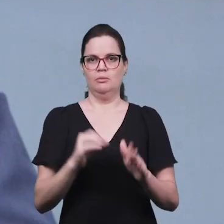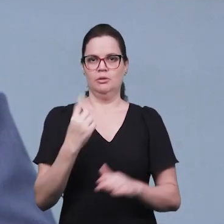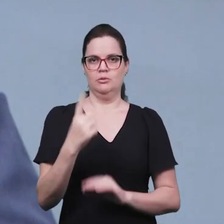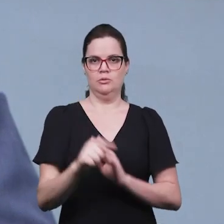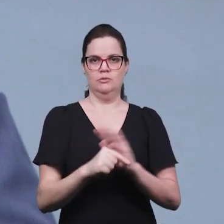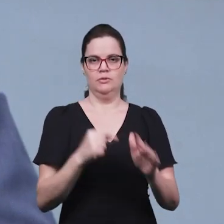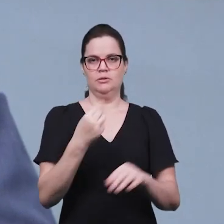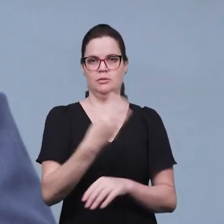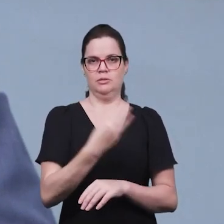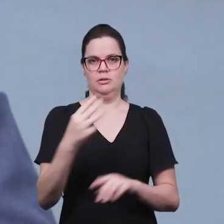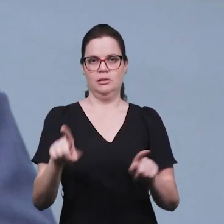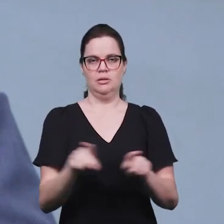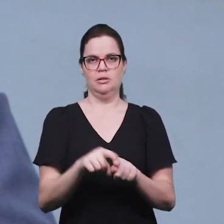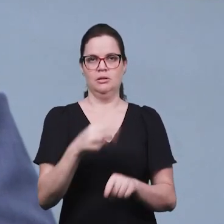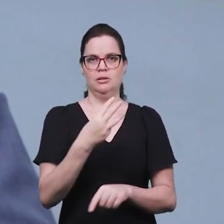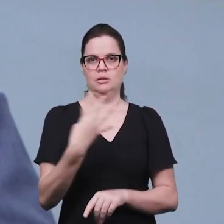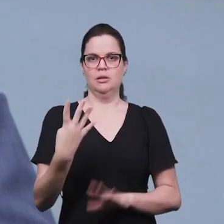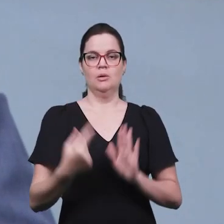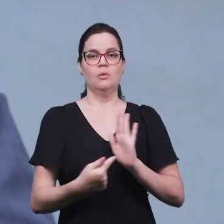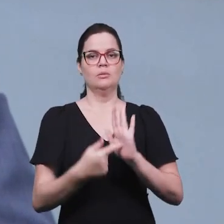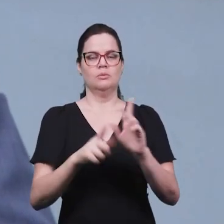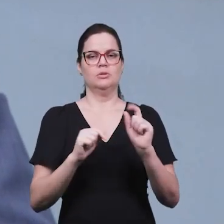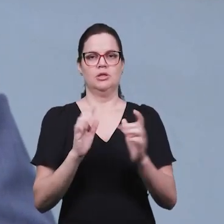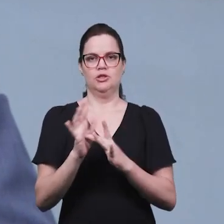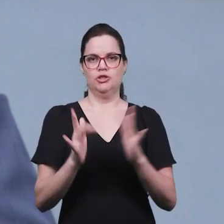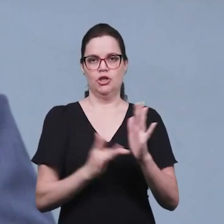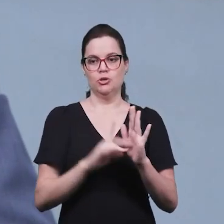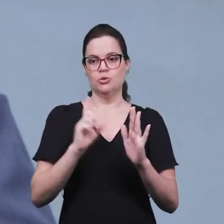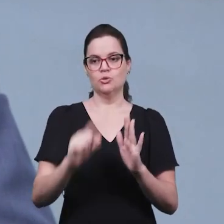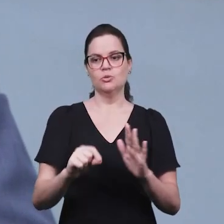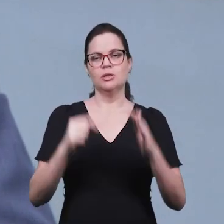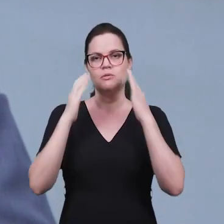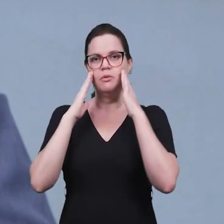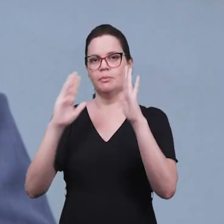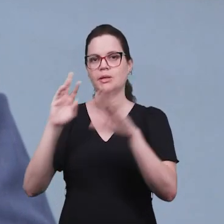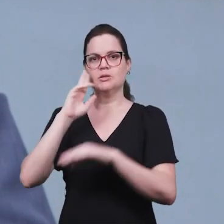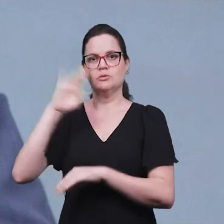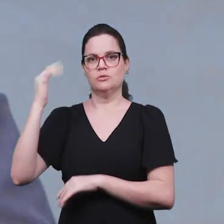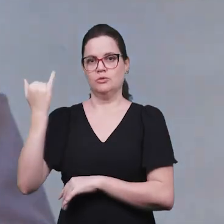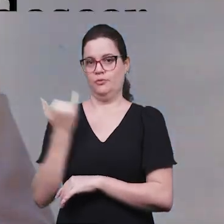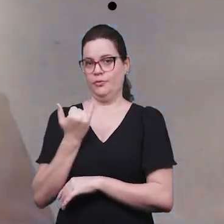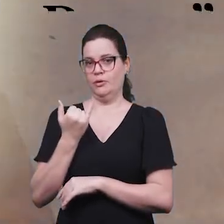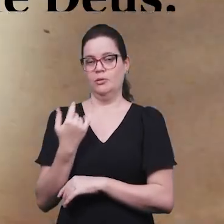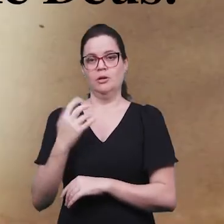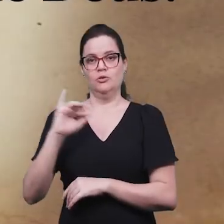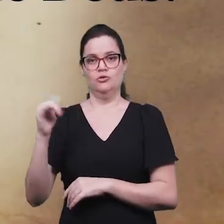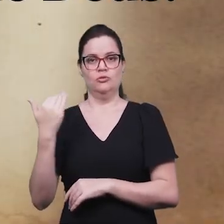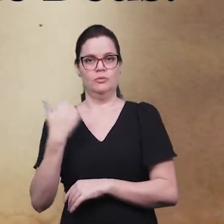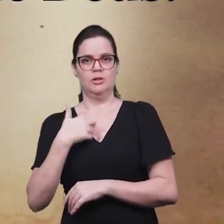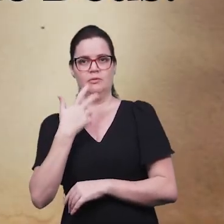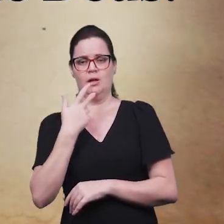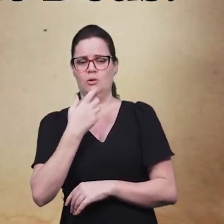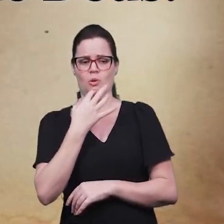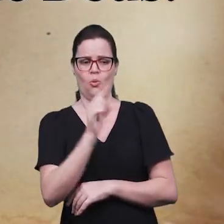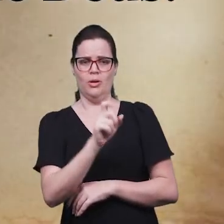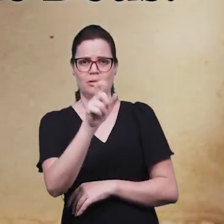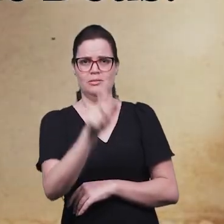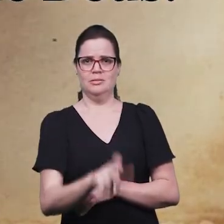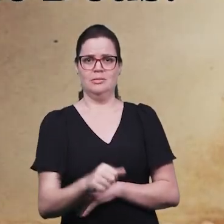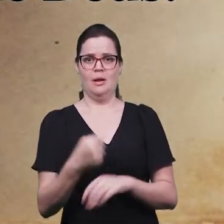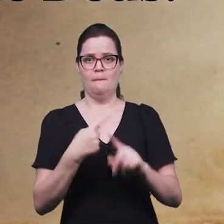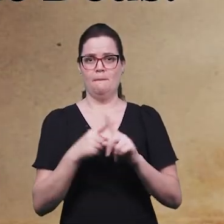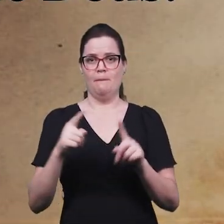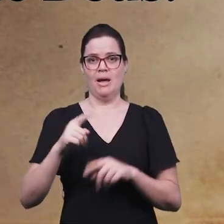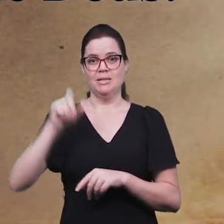fazendo o que o Senhor mandou. João, ele fala, Eu não o conhecia, mas o